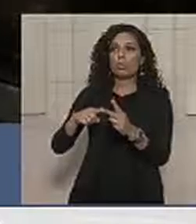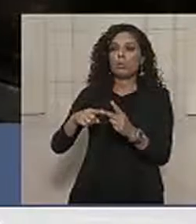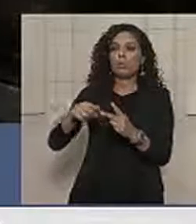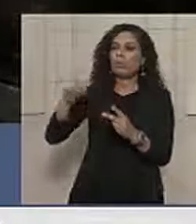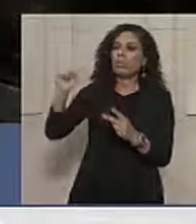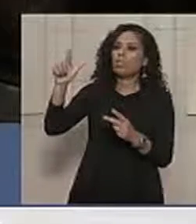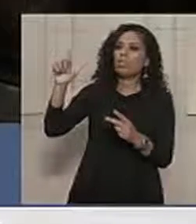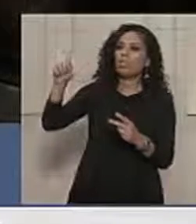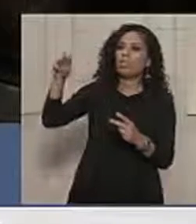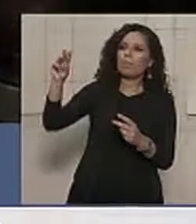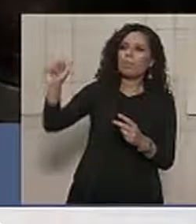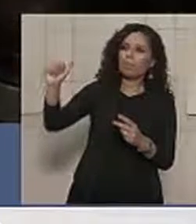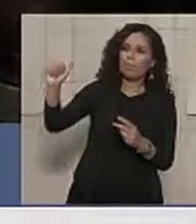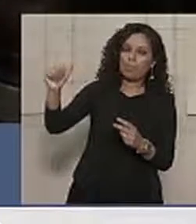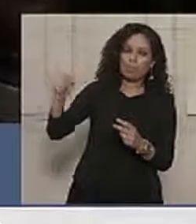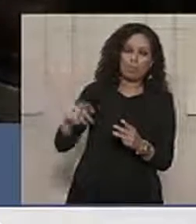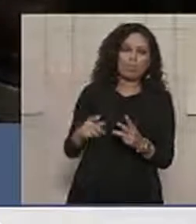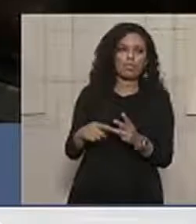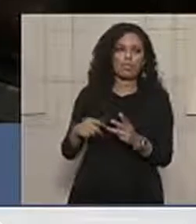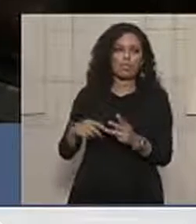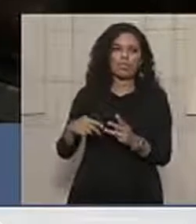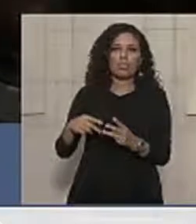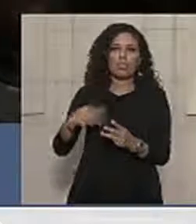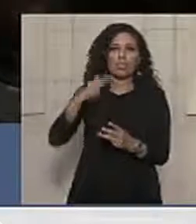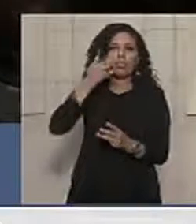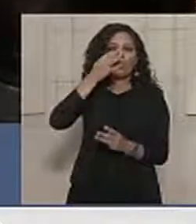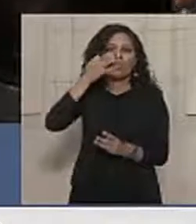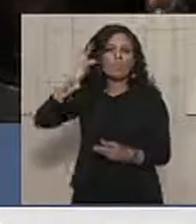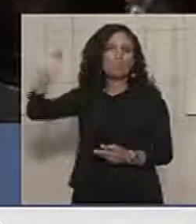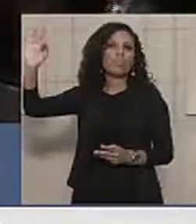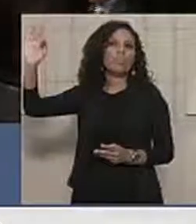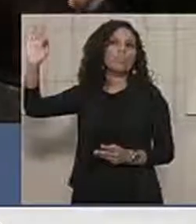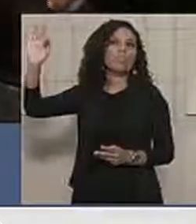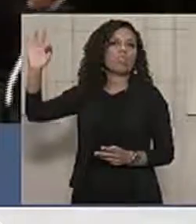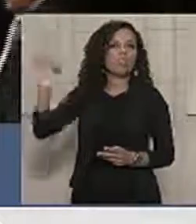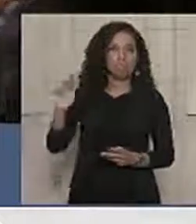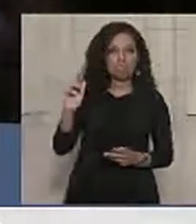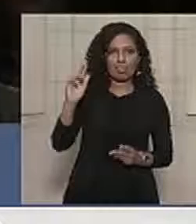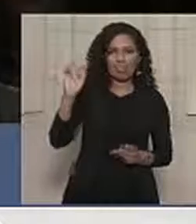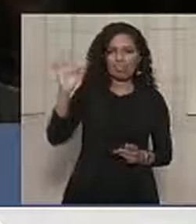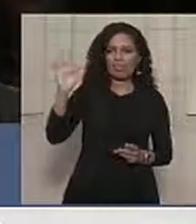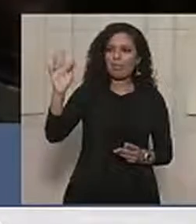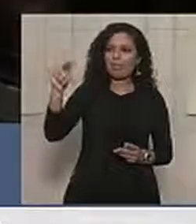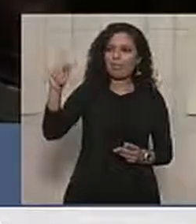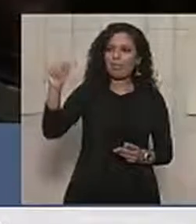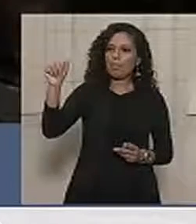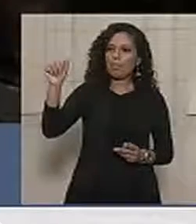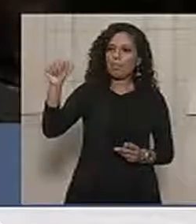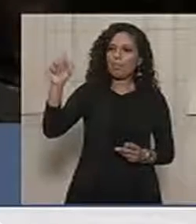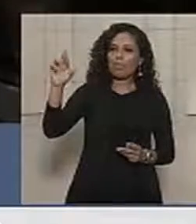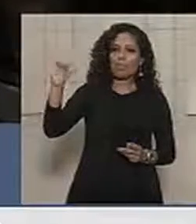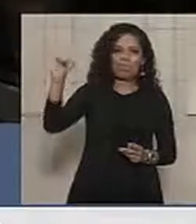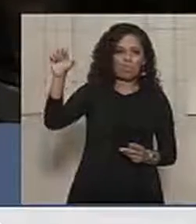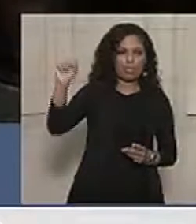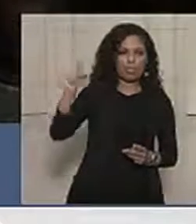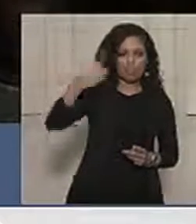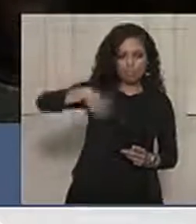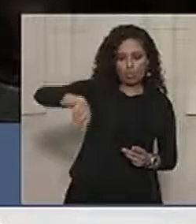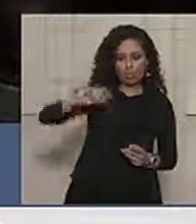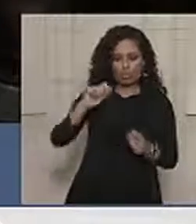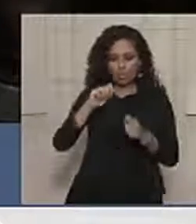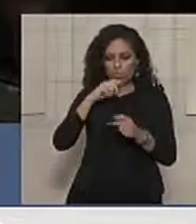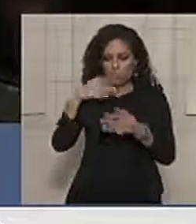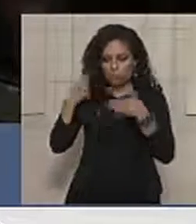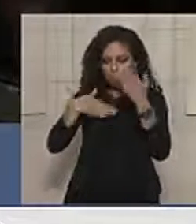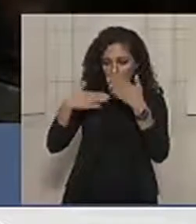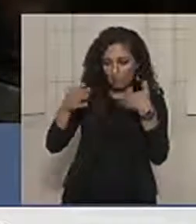em Paris, na Prefeitura de Paris, onde falamos, e fazendo